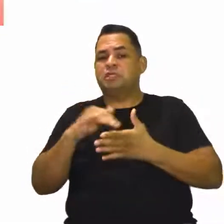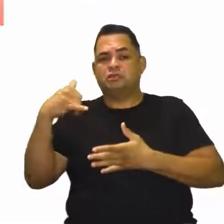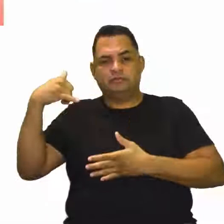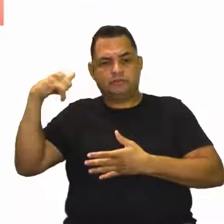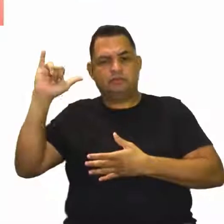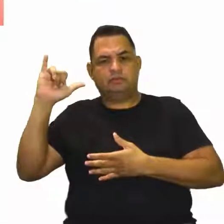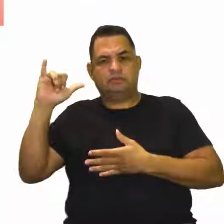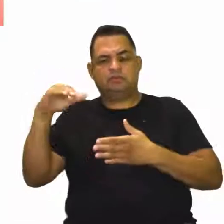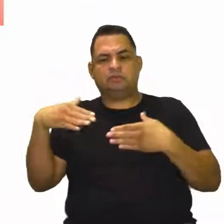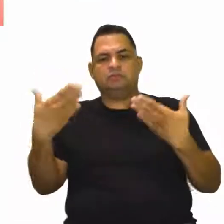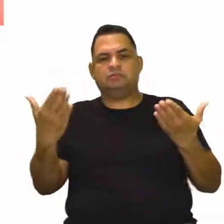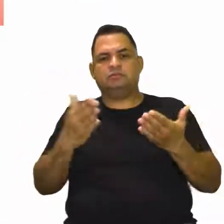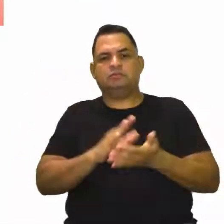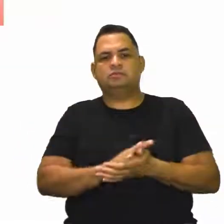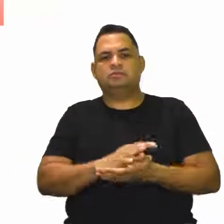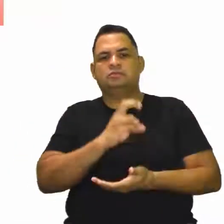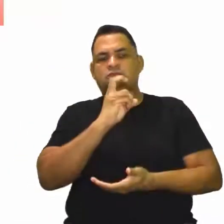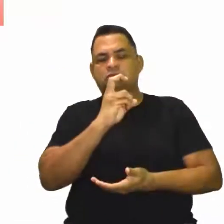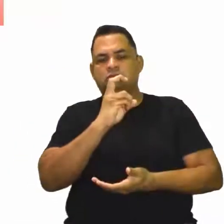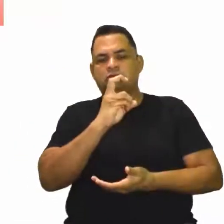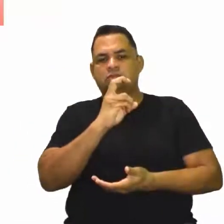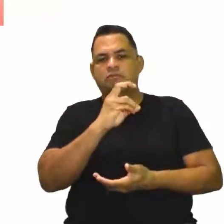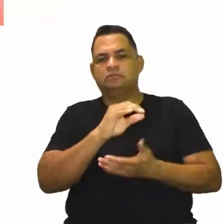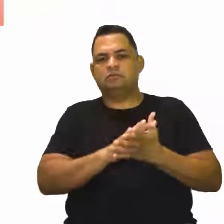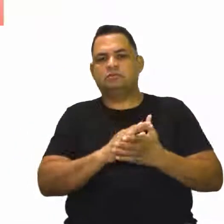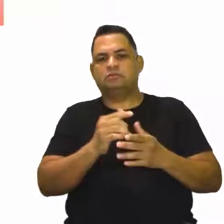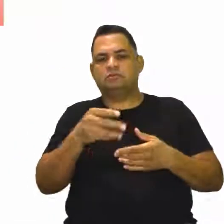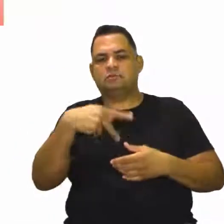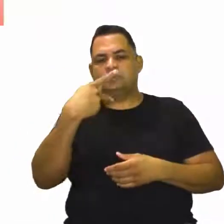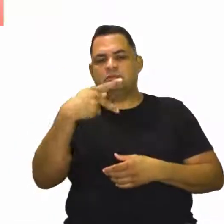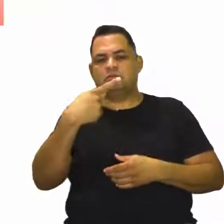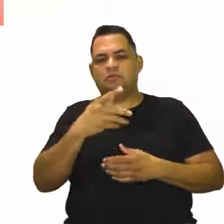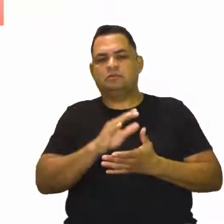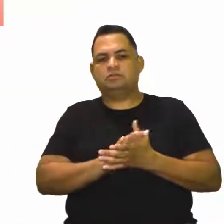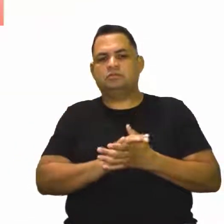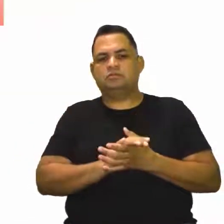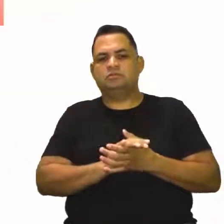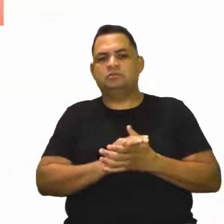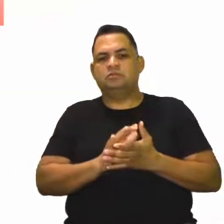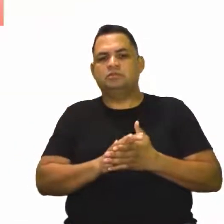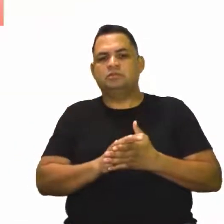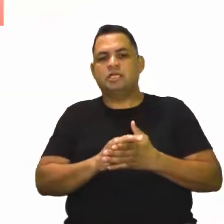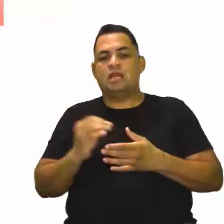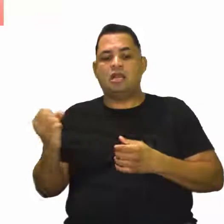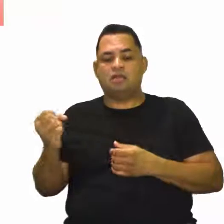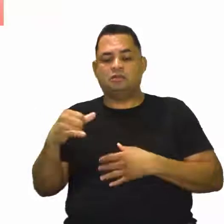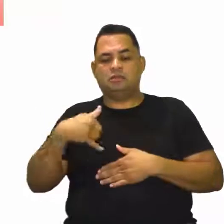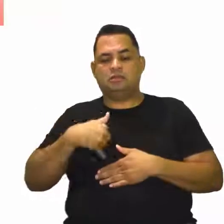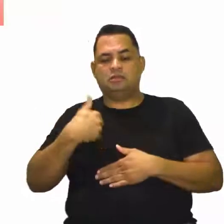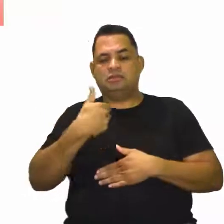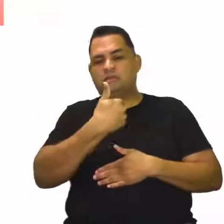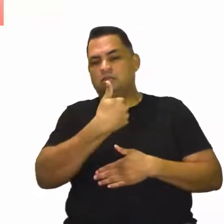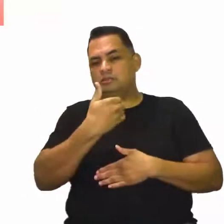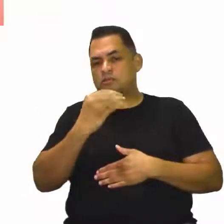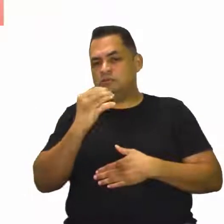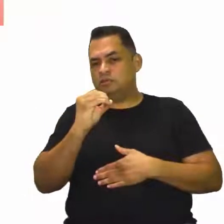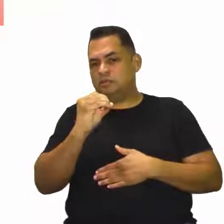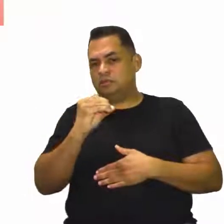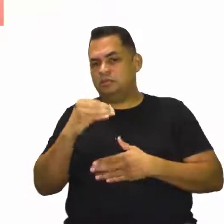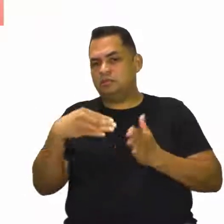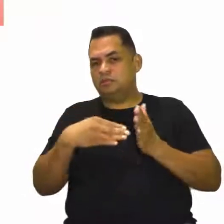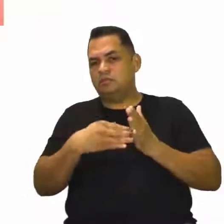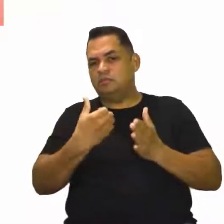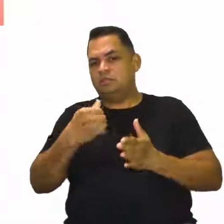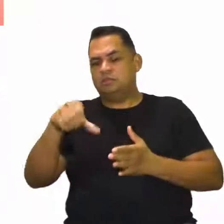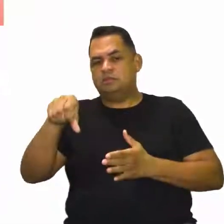né? Entre essas 5 aí, que a gente vai mencionar agora, elas estão voltadas para os adolescentes entre 10 e 19 anos. Então,